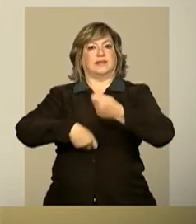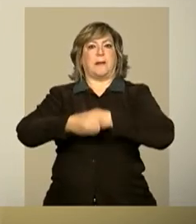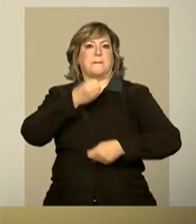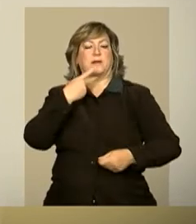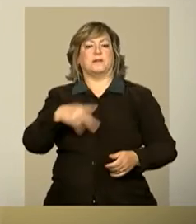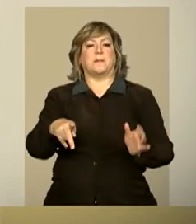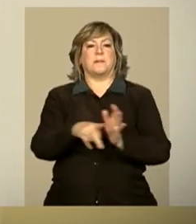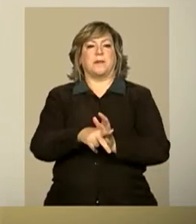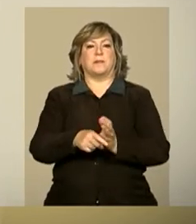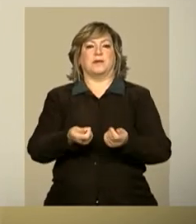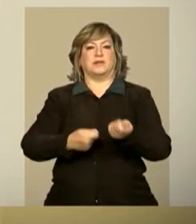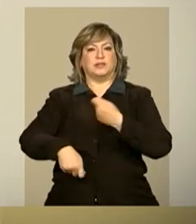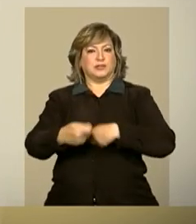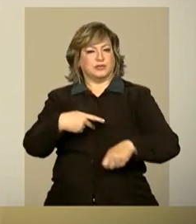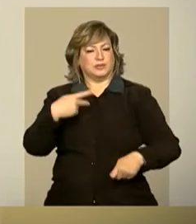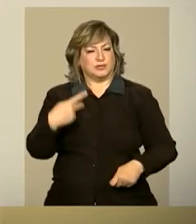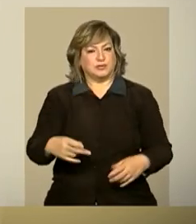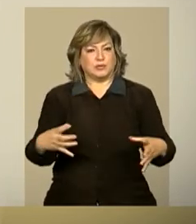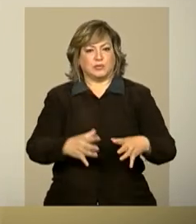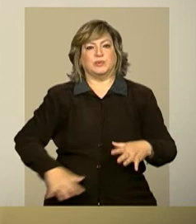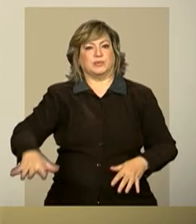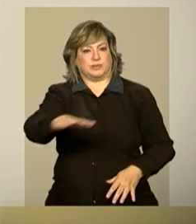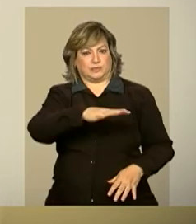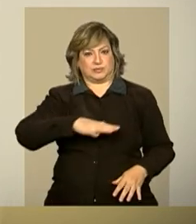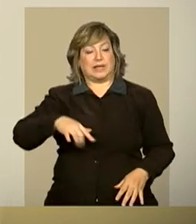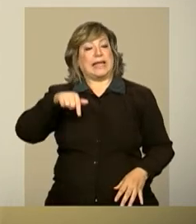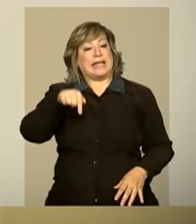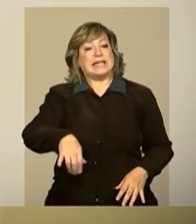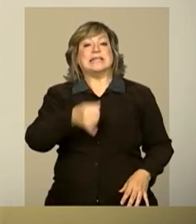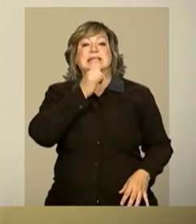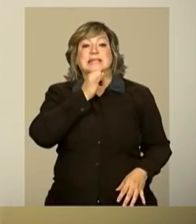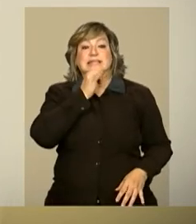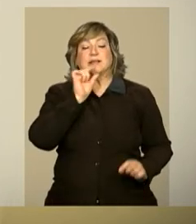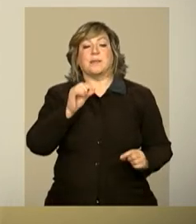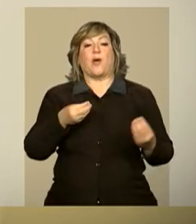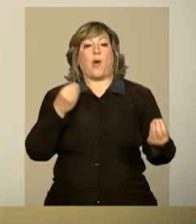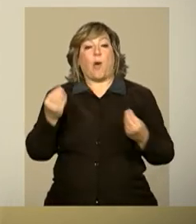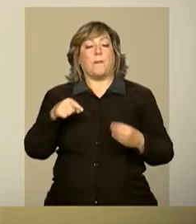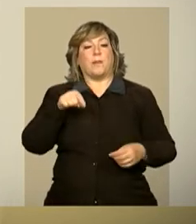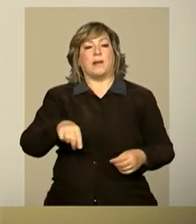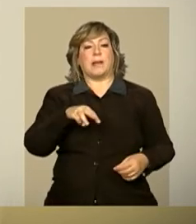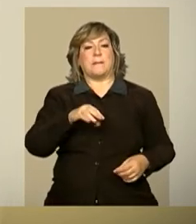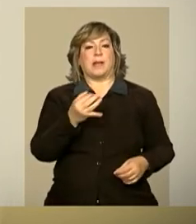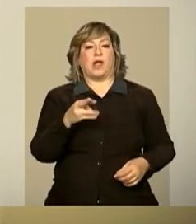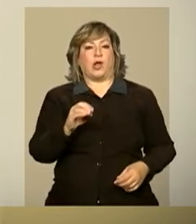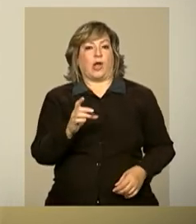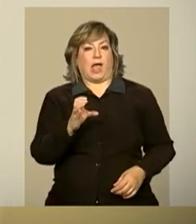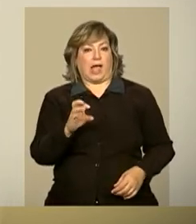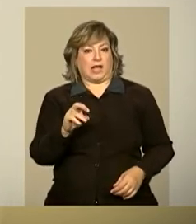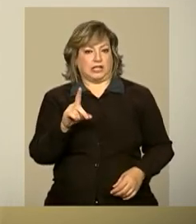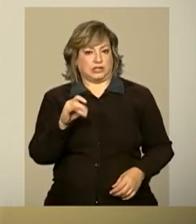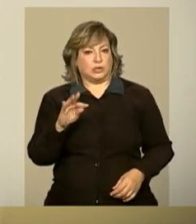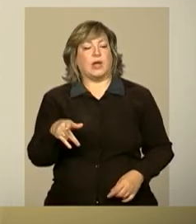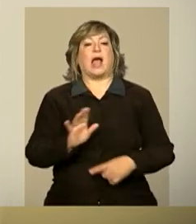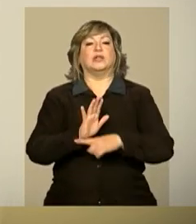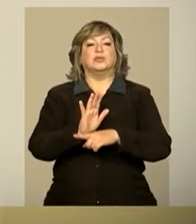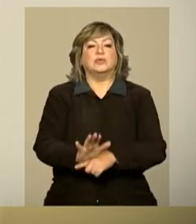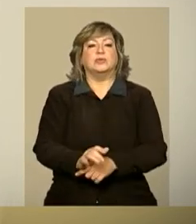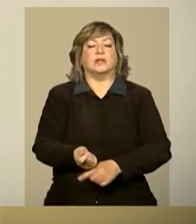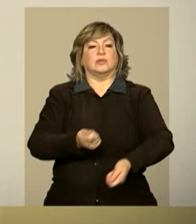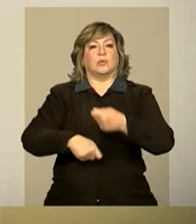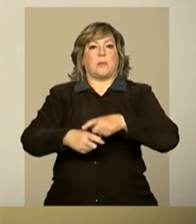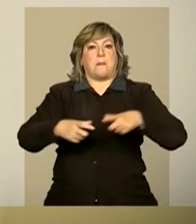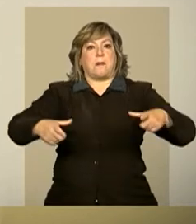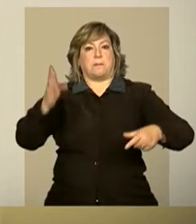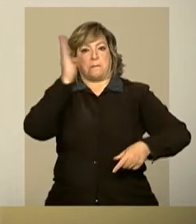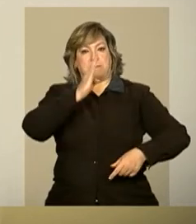do próprio bairro e da própria comunidade Esse é um exemplo de como microcrédito ajuda na geração de riquezas